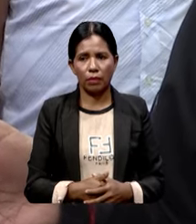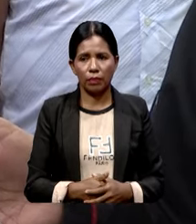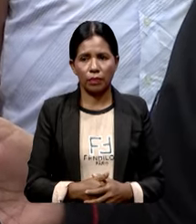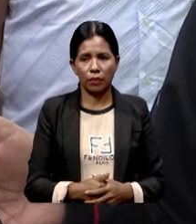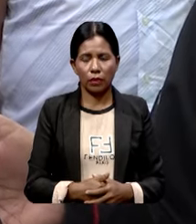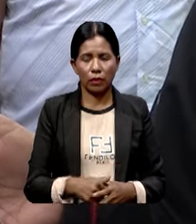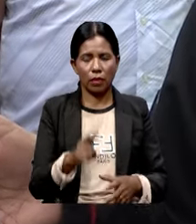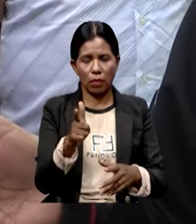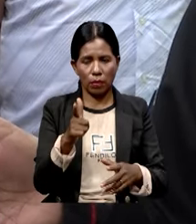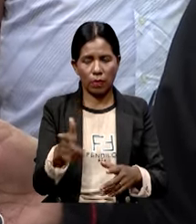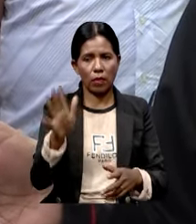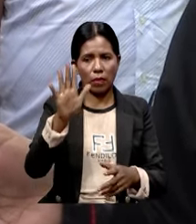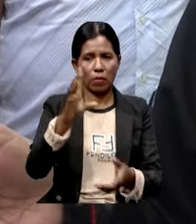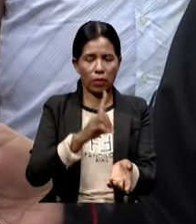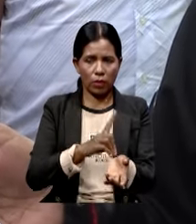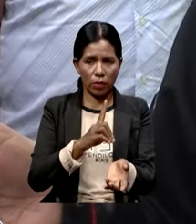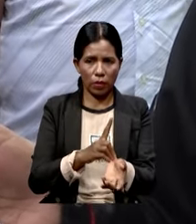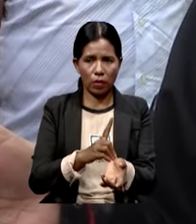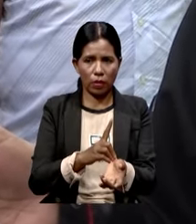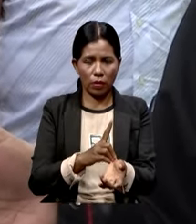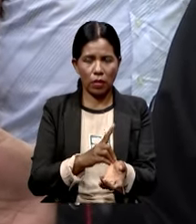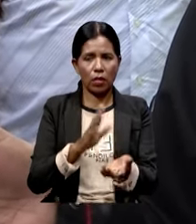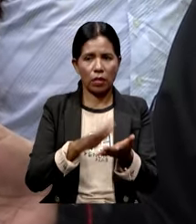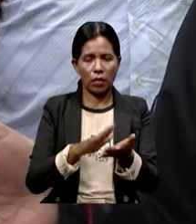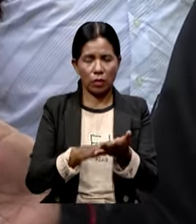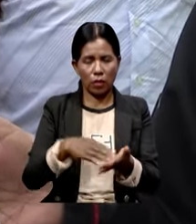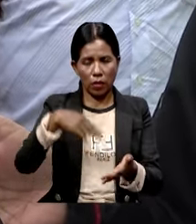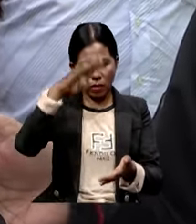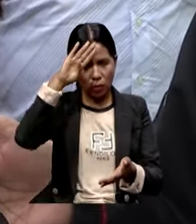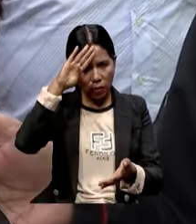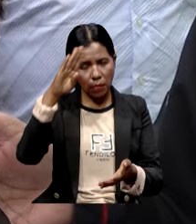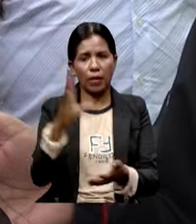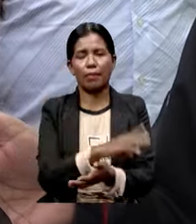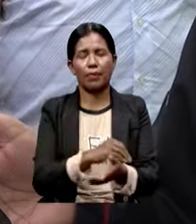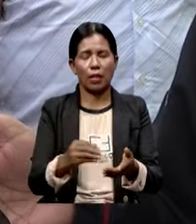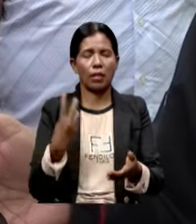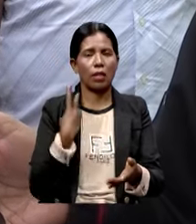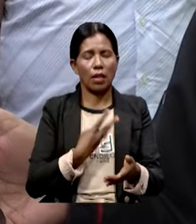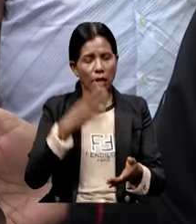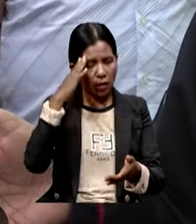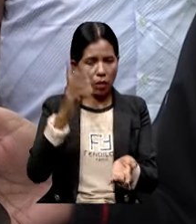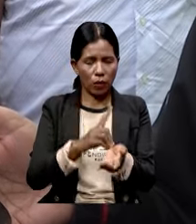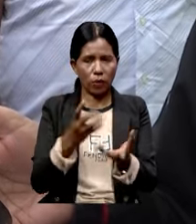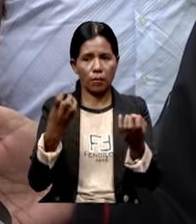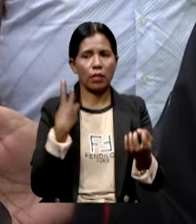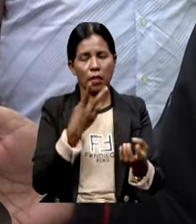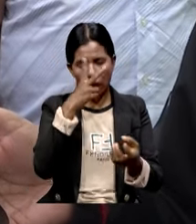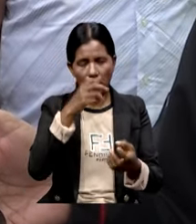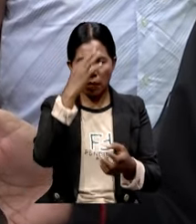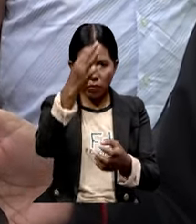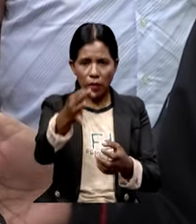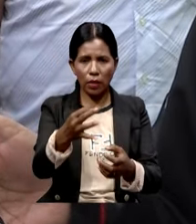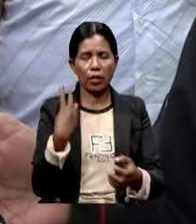e 25, mais do que 20 e tal, na mesma escola é a Cuba e Barra, quando está tendo a cadeia de médicos, e depois está a Reba Oi,